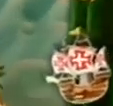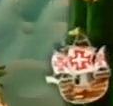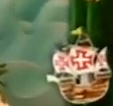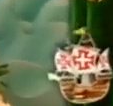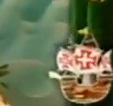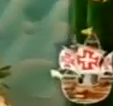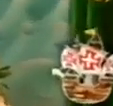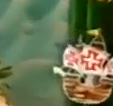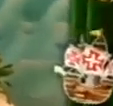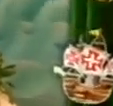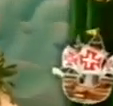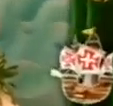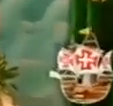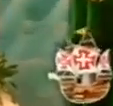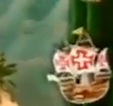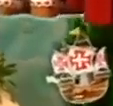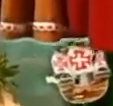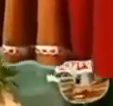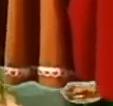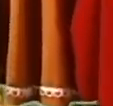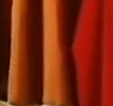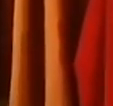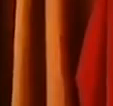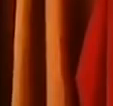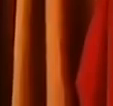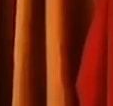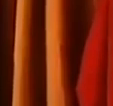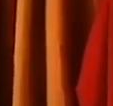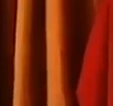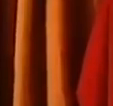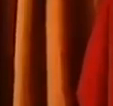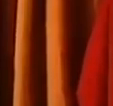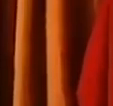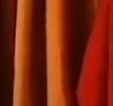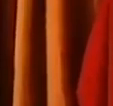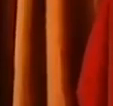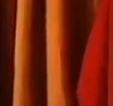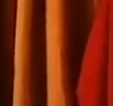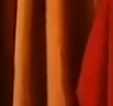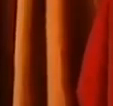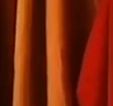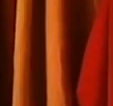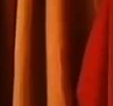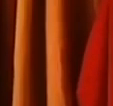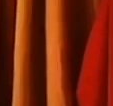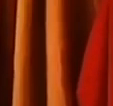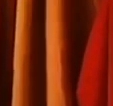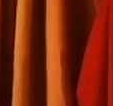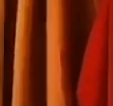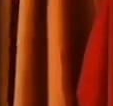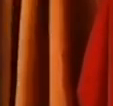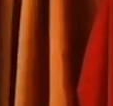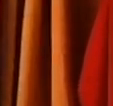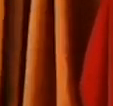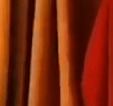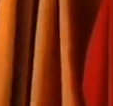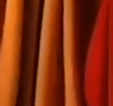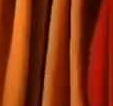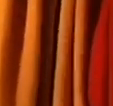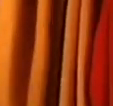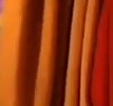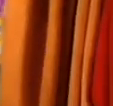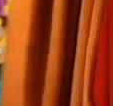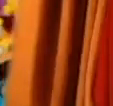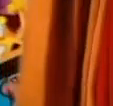portar seu navio num país monumental. Álvares Cabral, é o rei